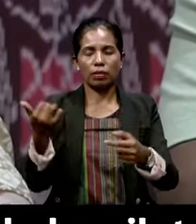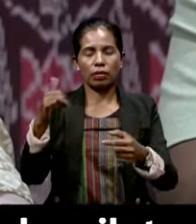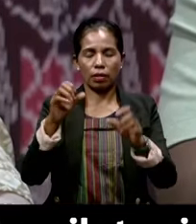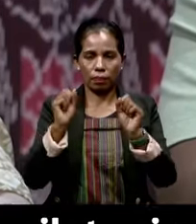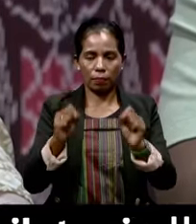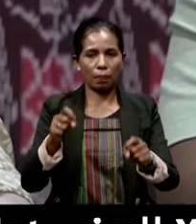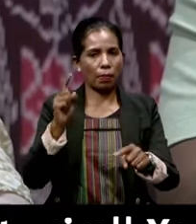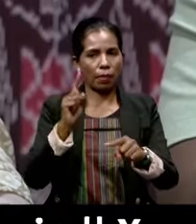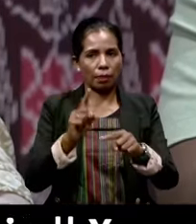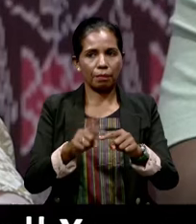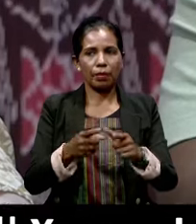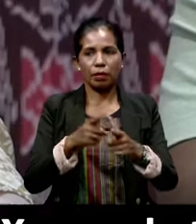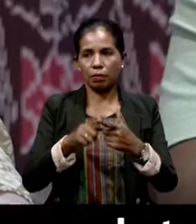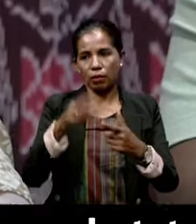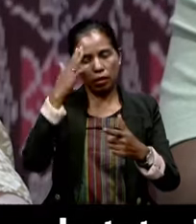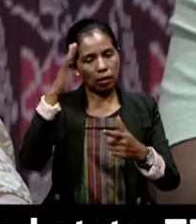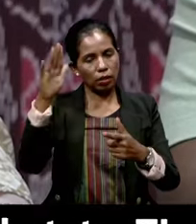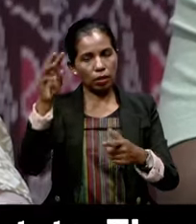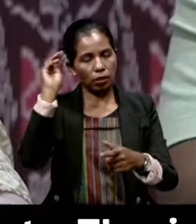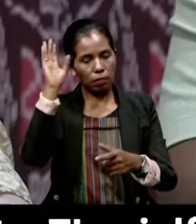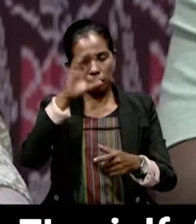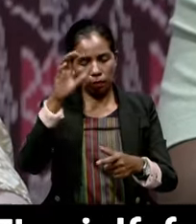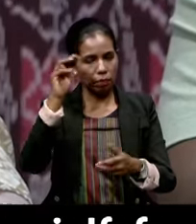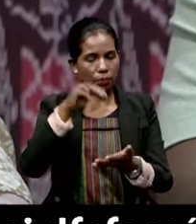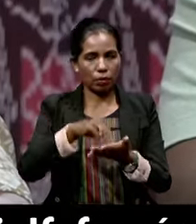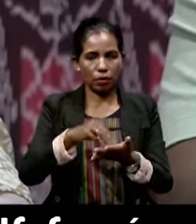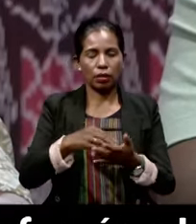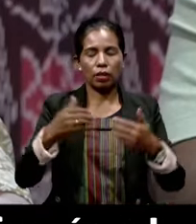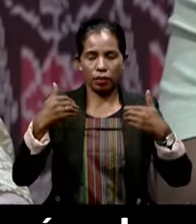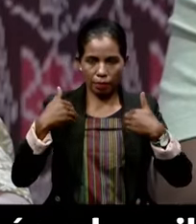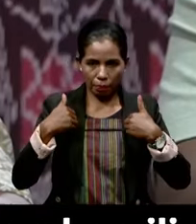la bele depois lá tem buka matéria nebe mais lá e hotu